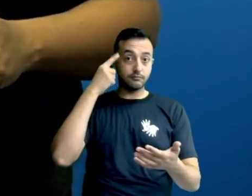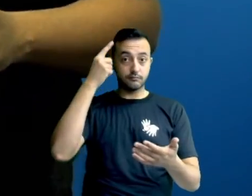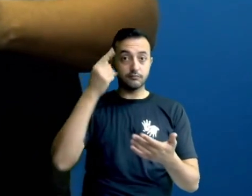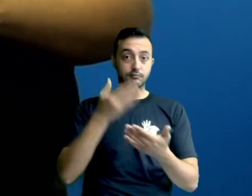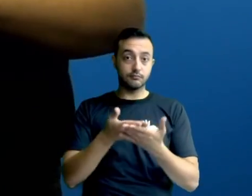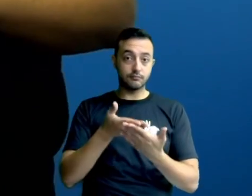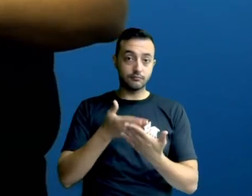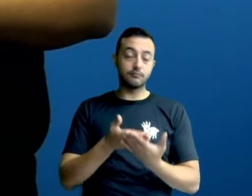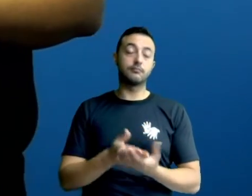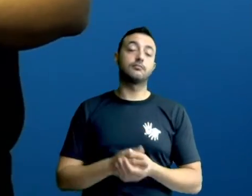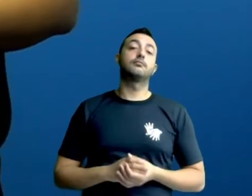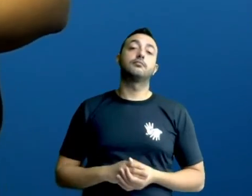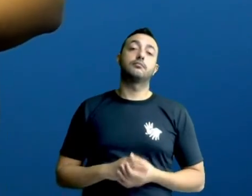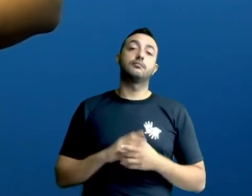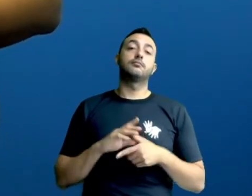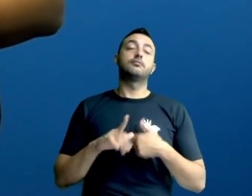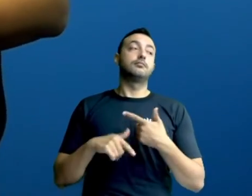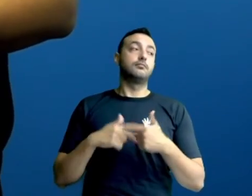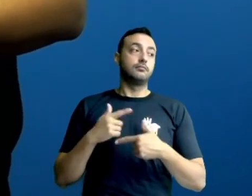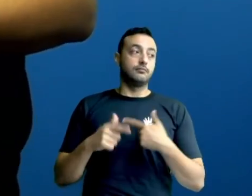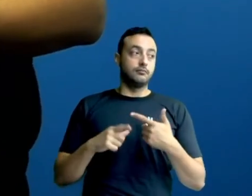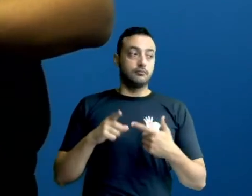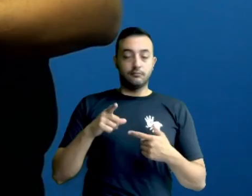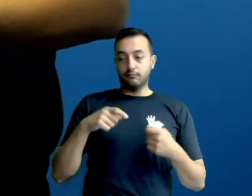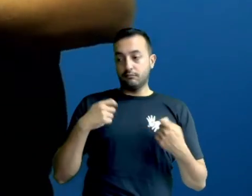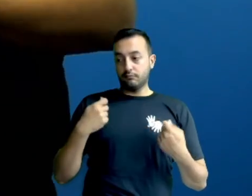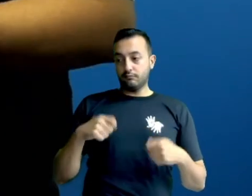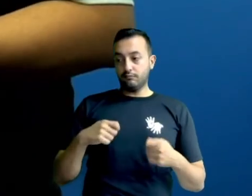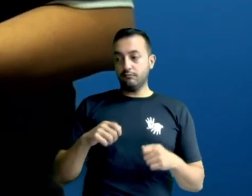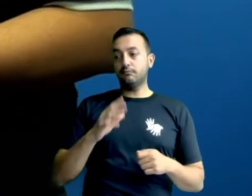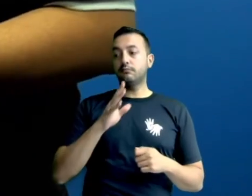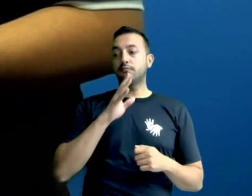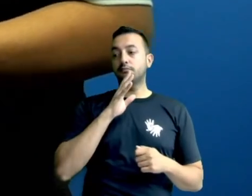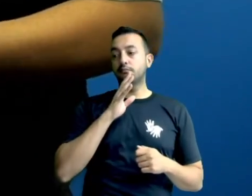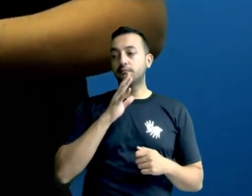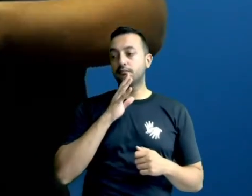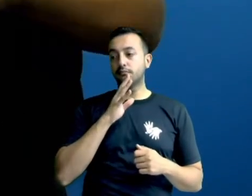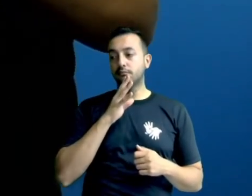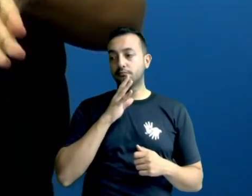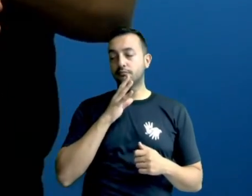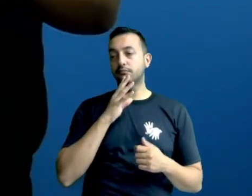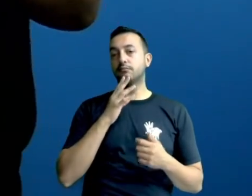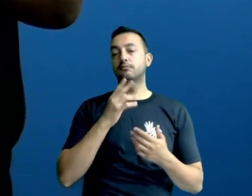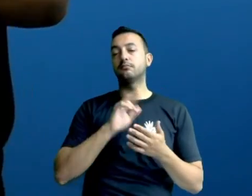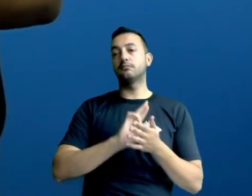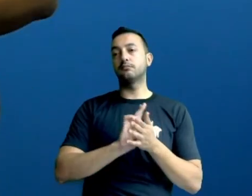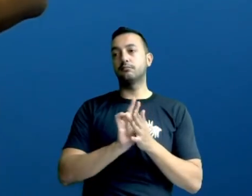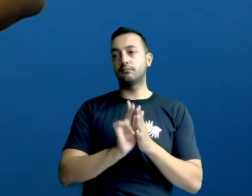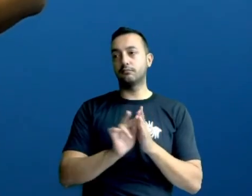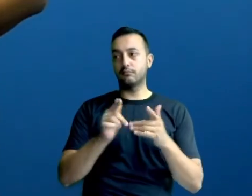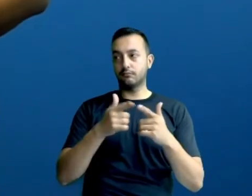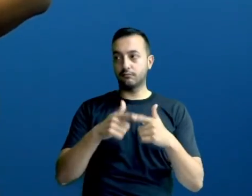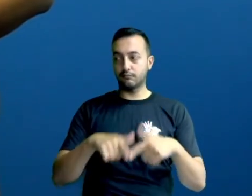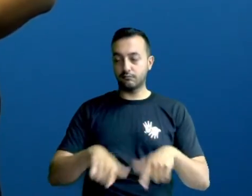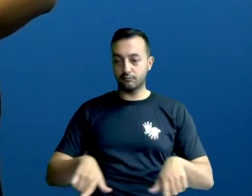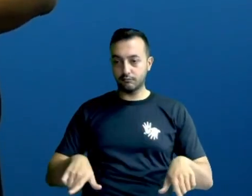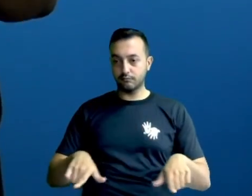deu. Depois você vai ter que conhecer as figuras de